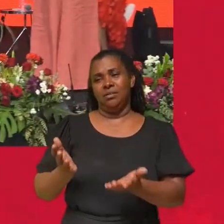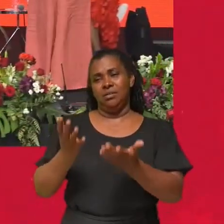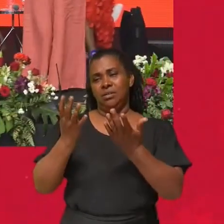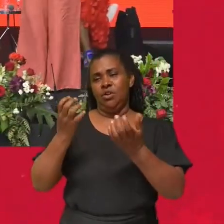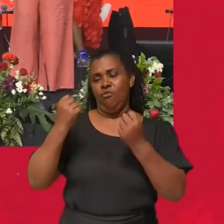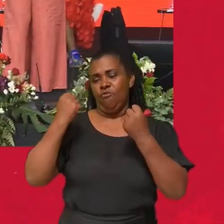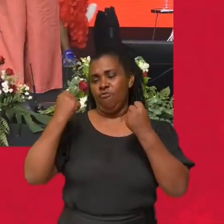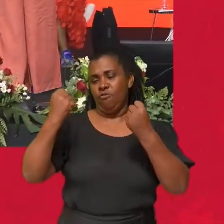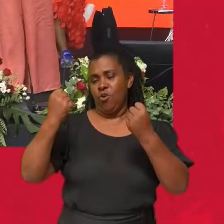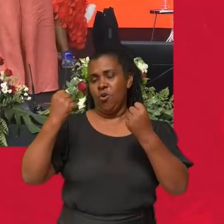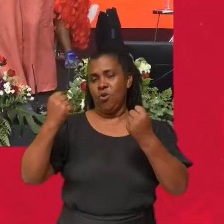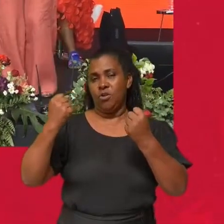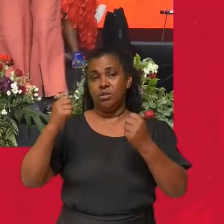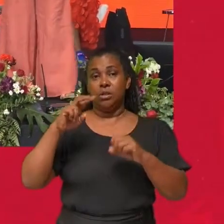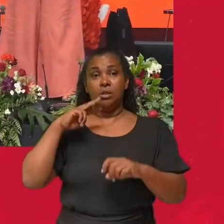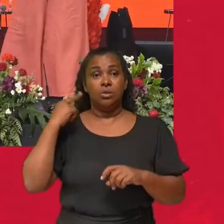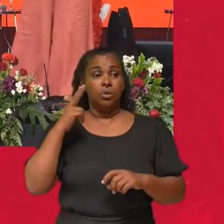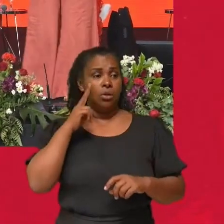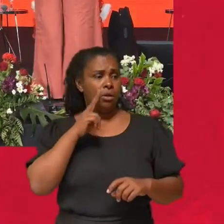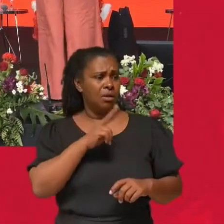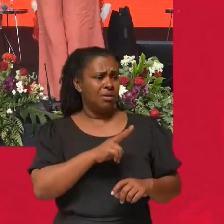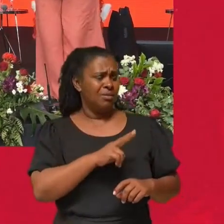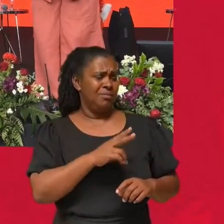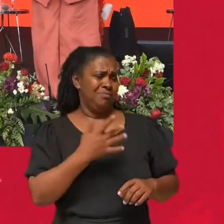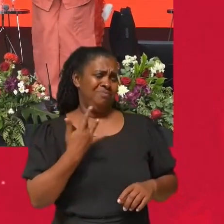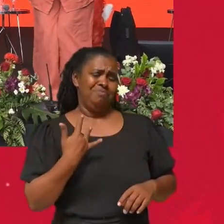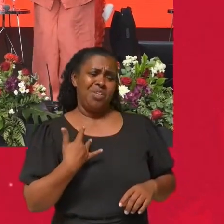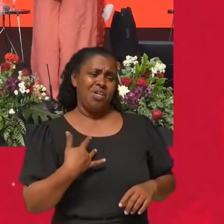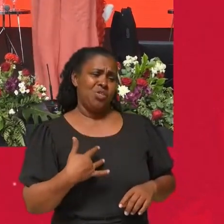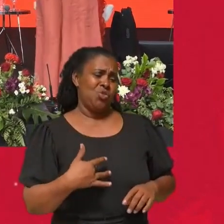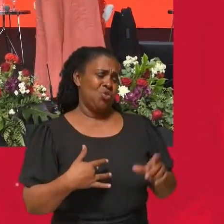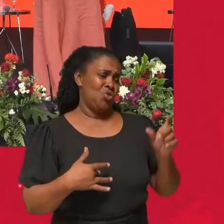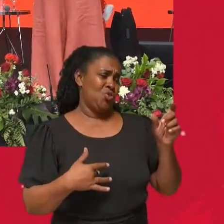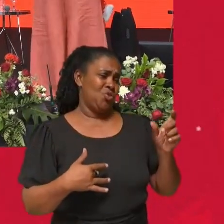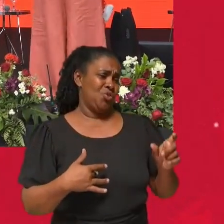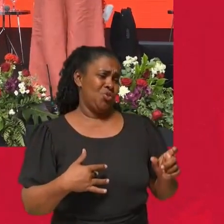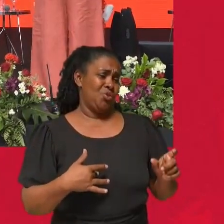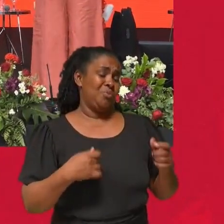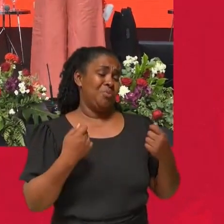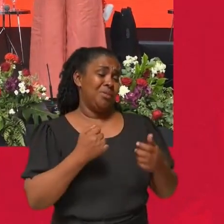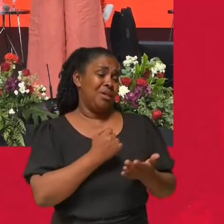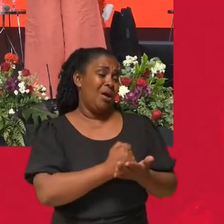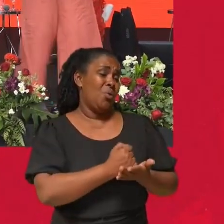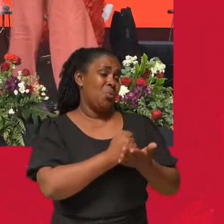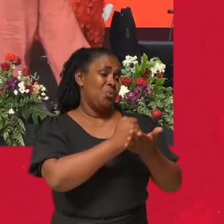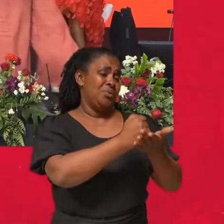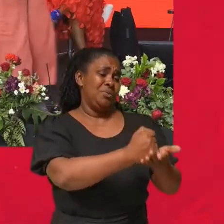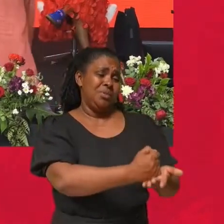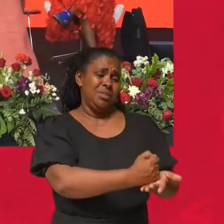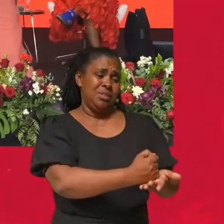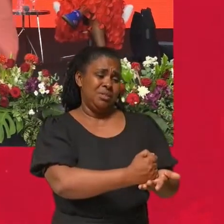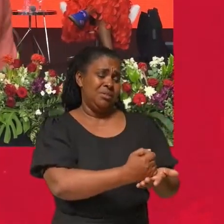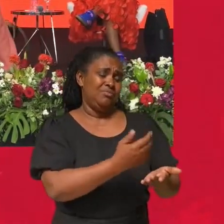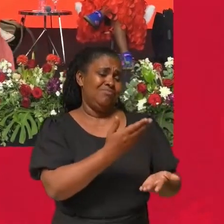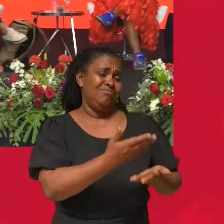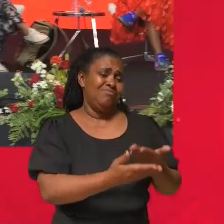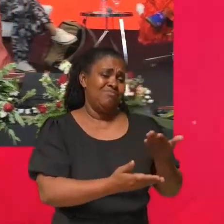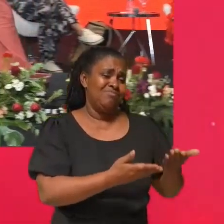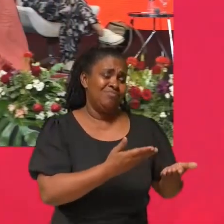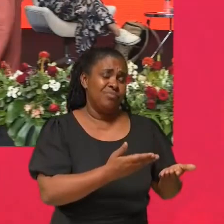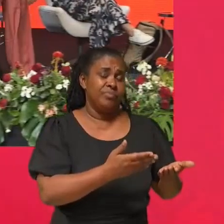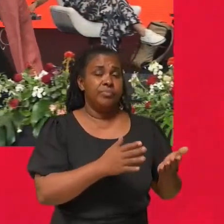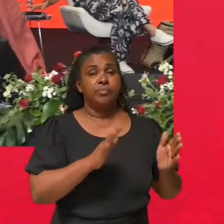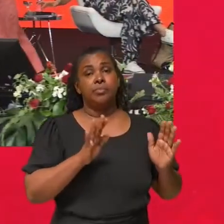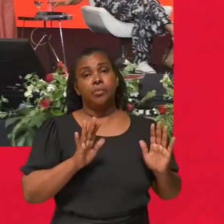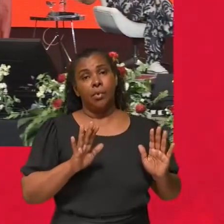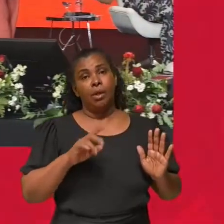olhamos para o outro, dizendo que o outro precisa de muito para seguir. Então, a gente tem que escolher para onde que a